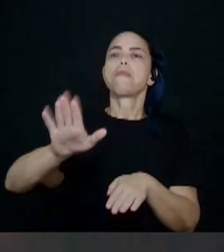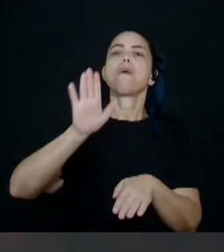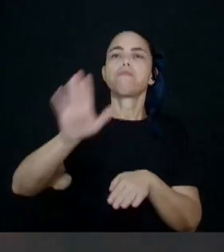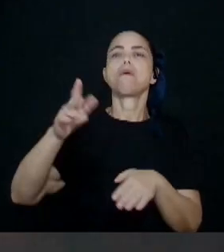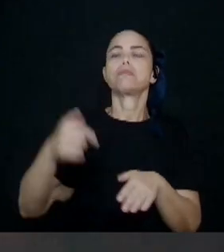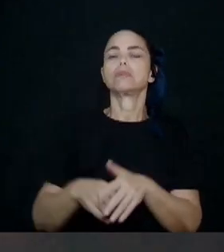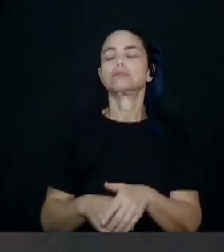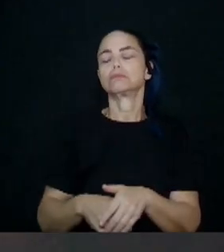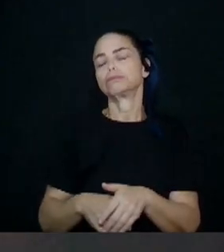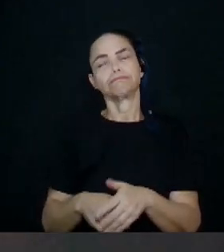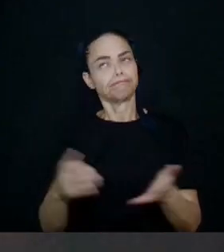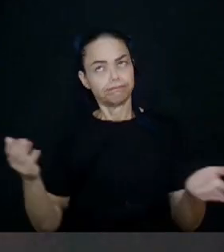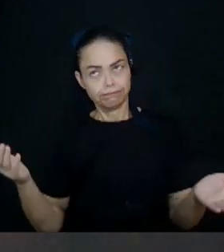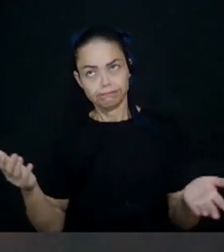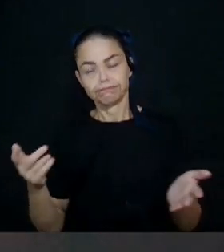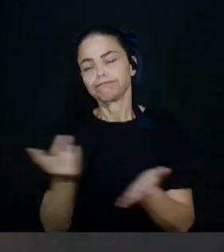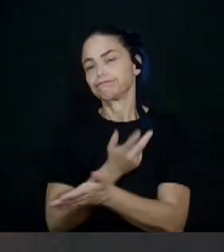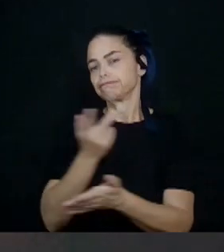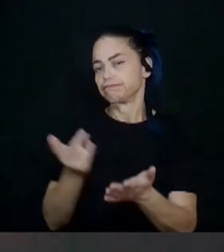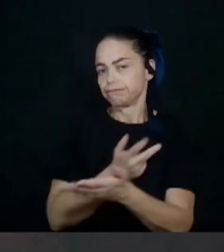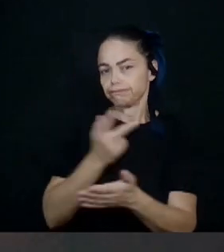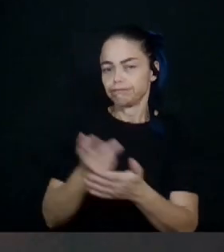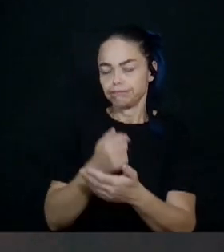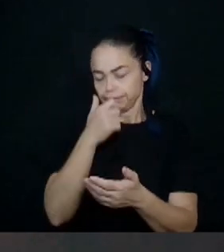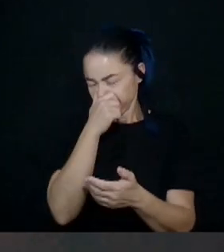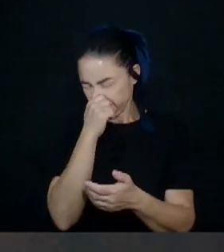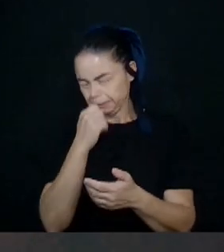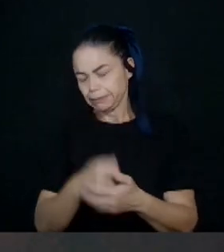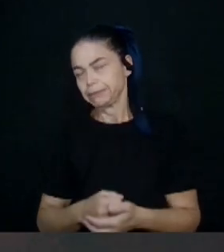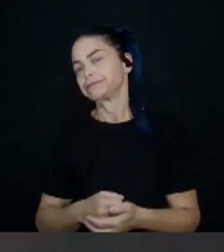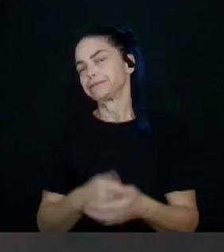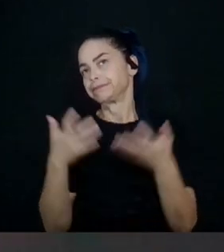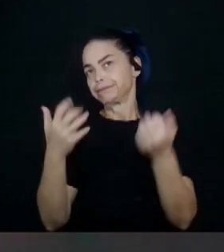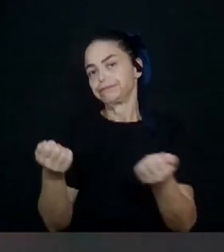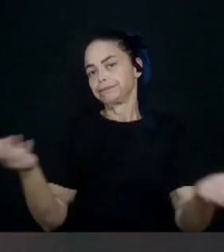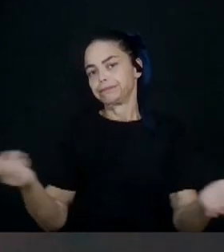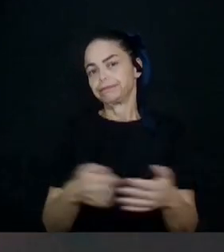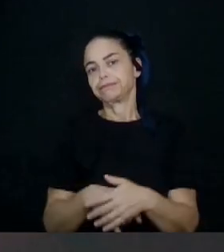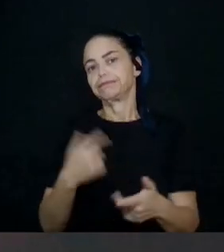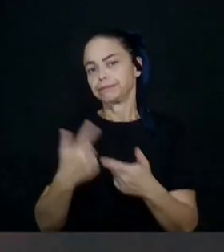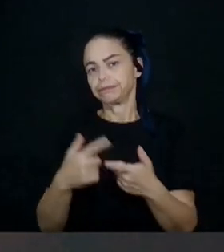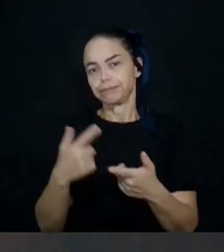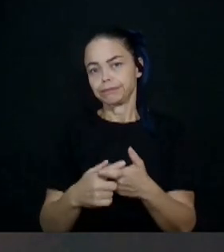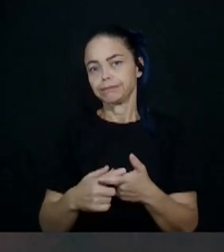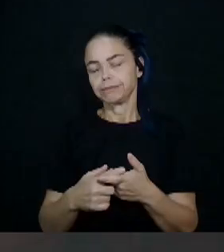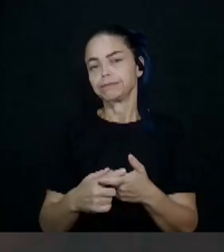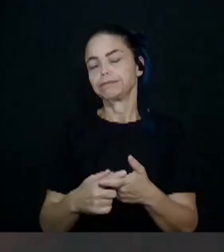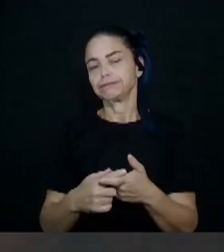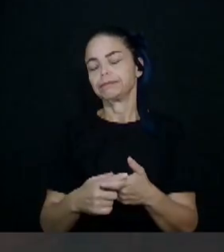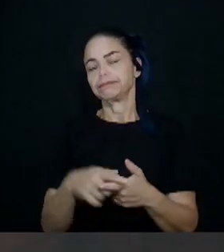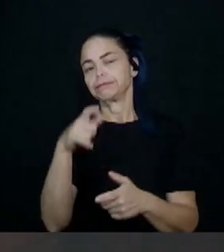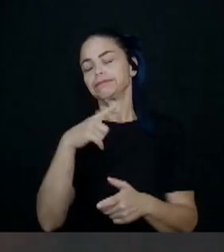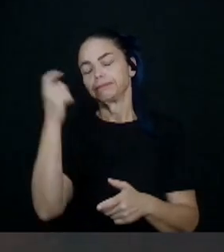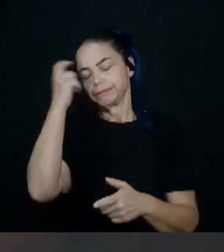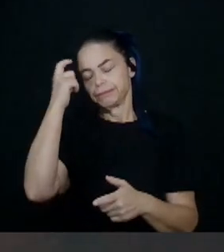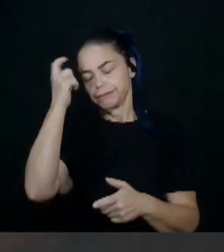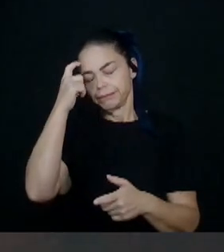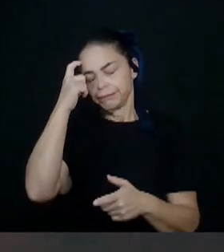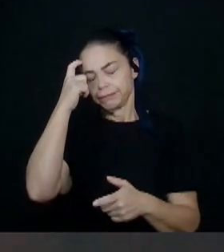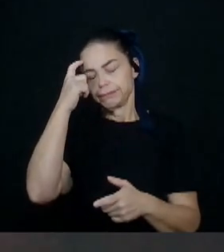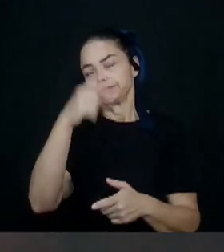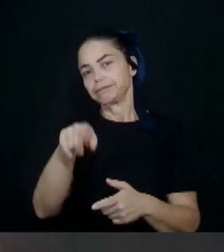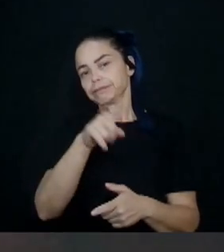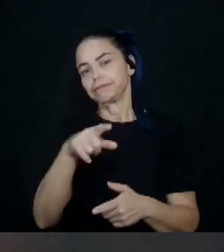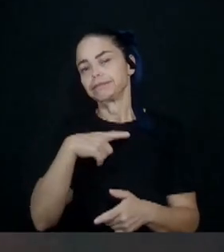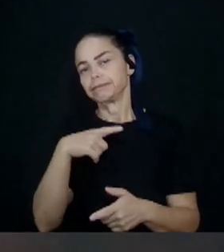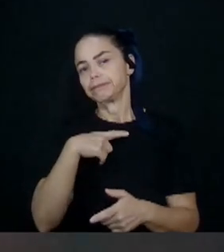errado. Porque deixaram, porque deixam. Até mesmo a próprio indivíduo deveria pensar nisso. Porque a única coisa que tem